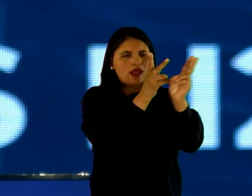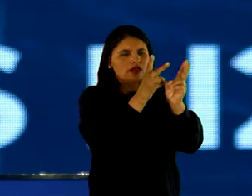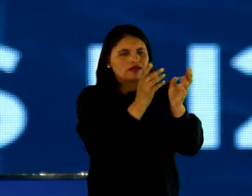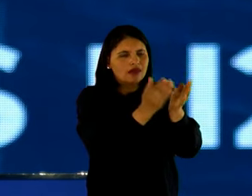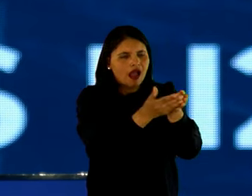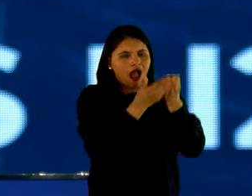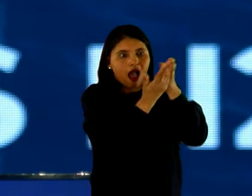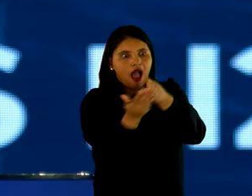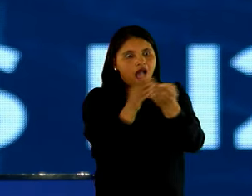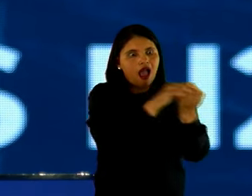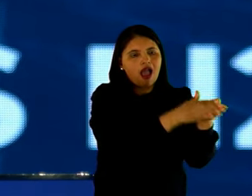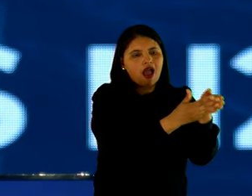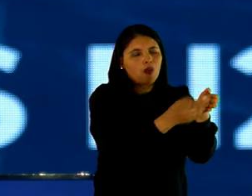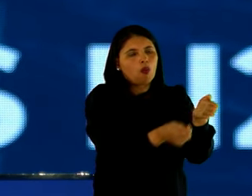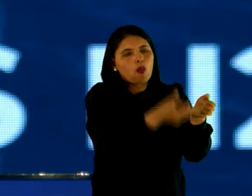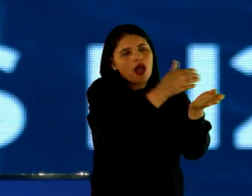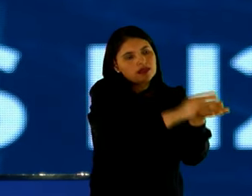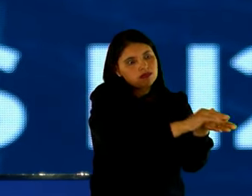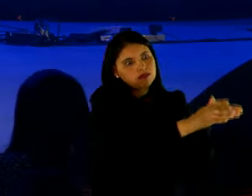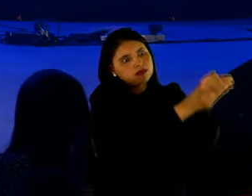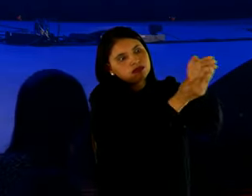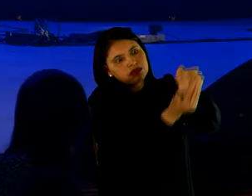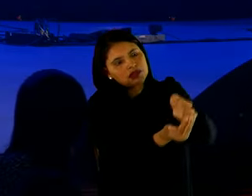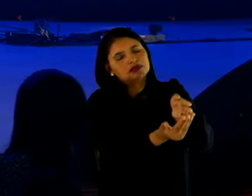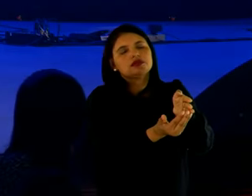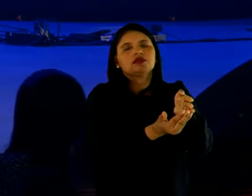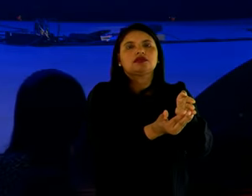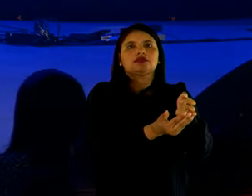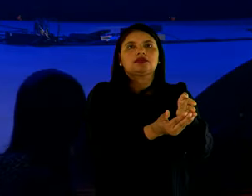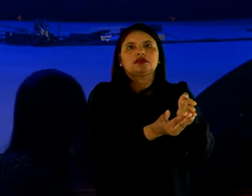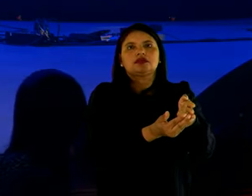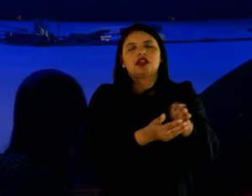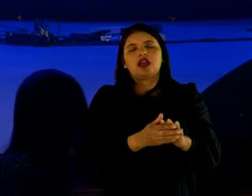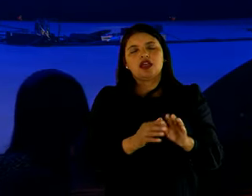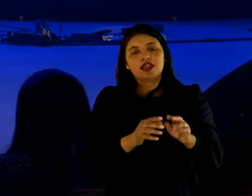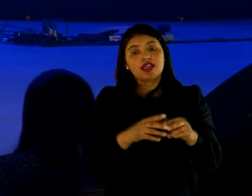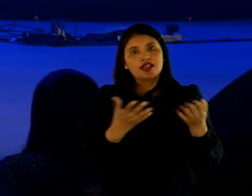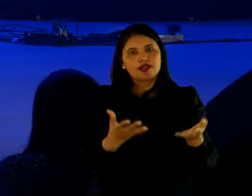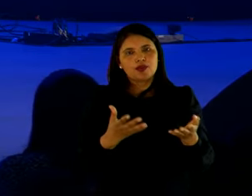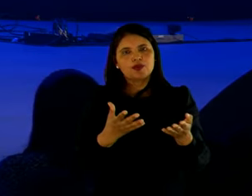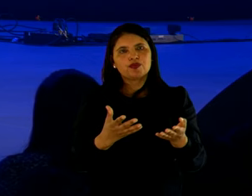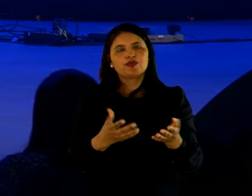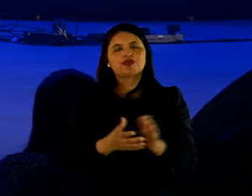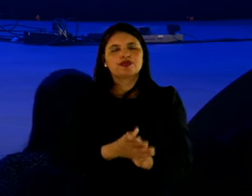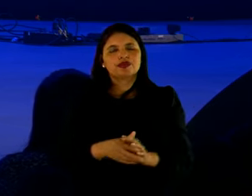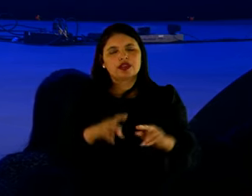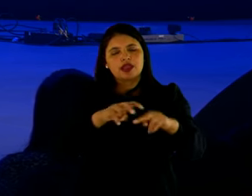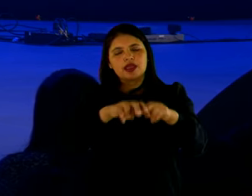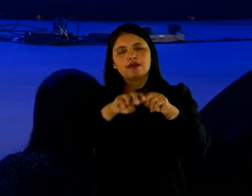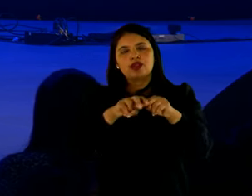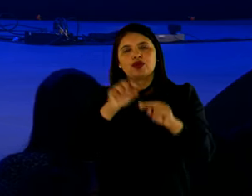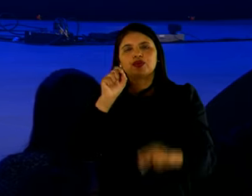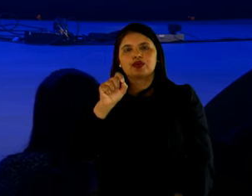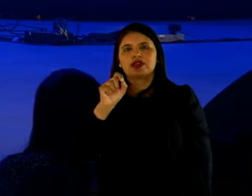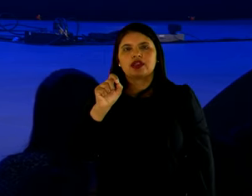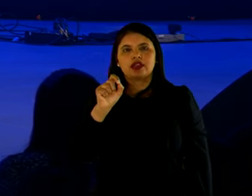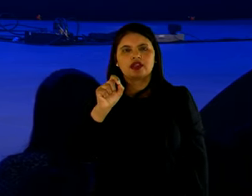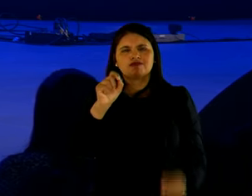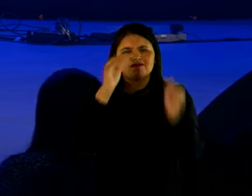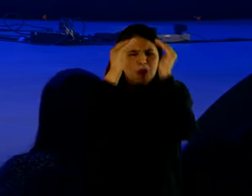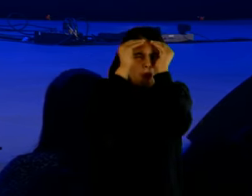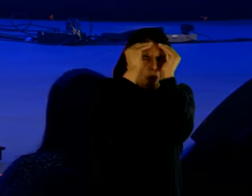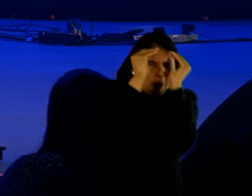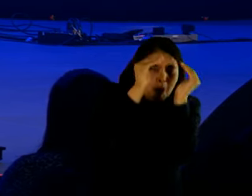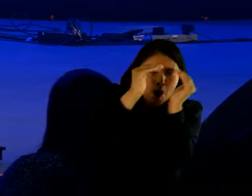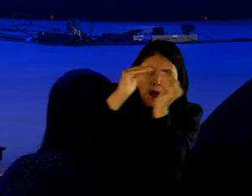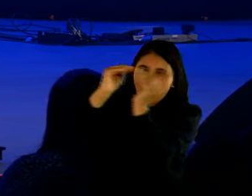Obedecer a Deus, diz a palavra do Senhor lá em Segundo Samuel, que o obedecer é melhor do que o sacrificar. É tão